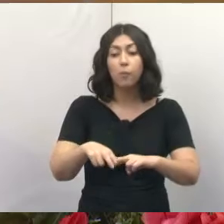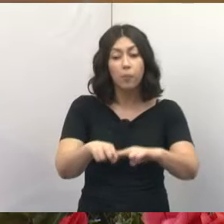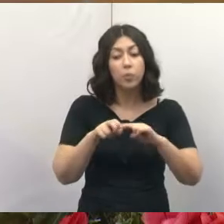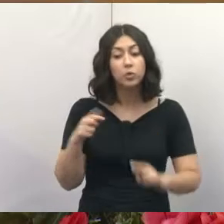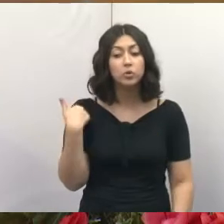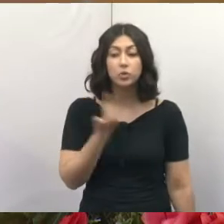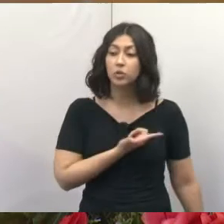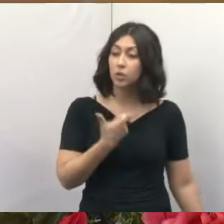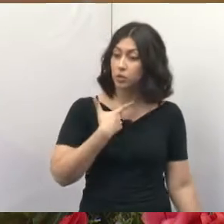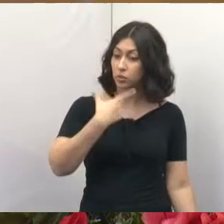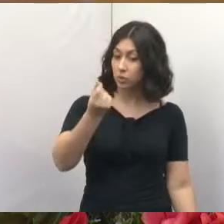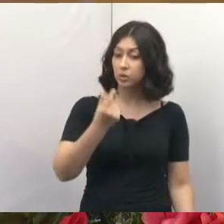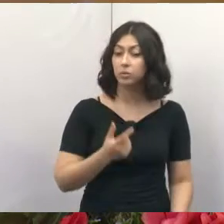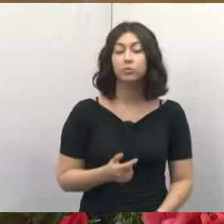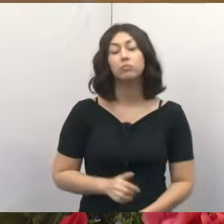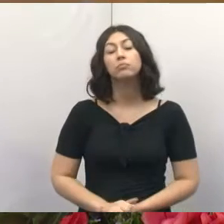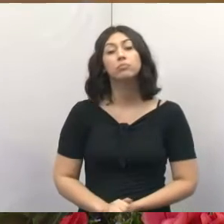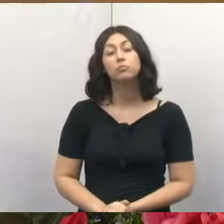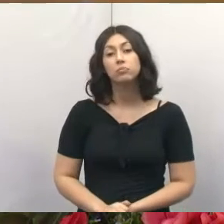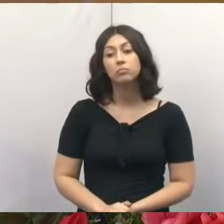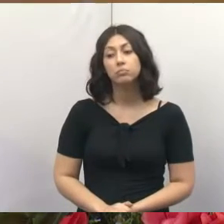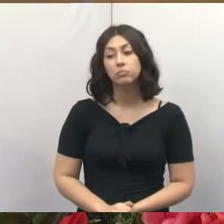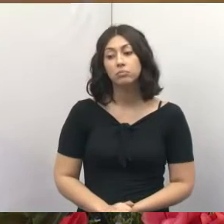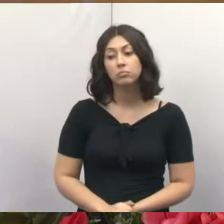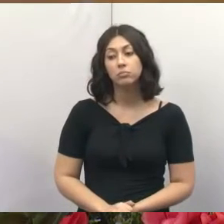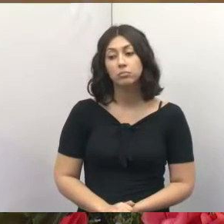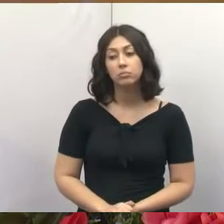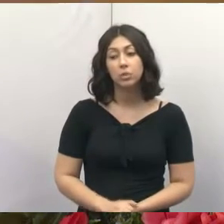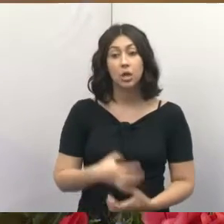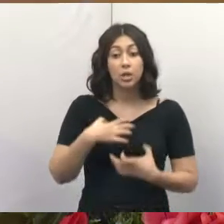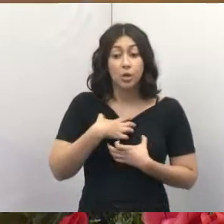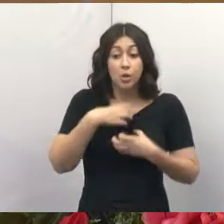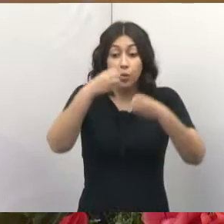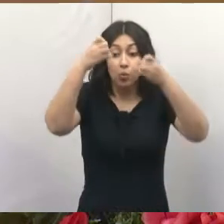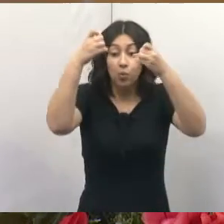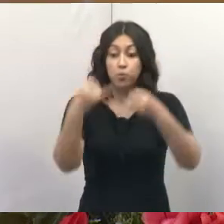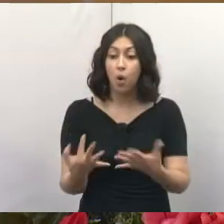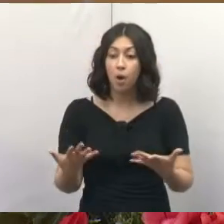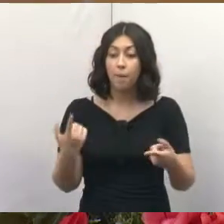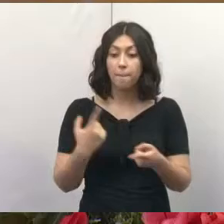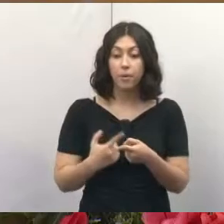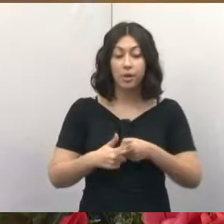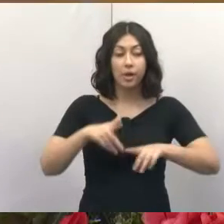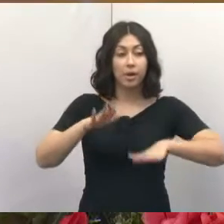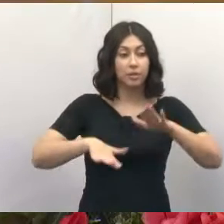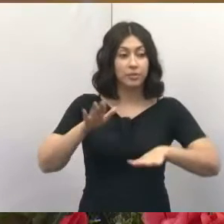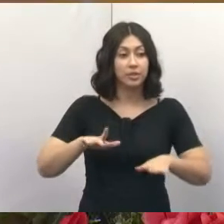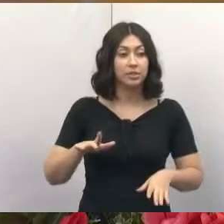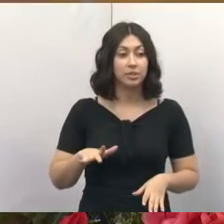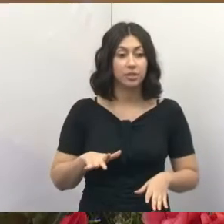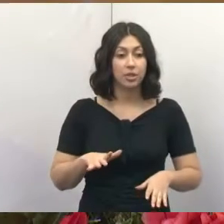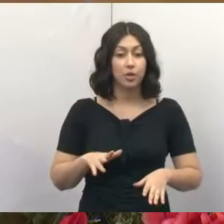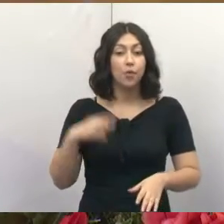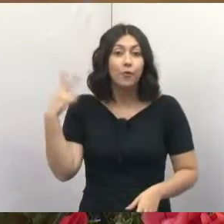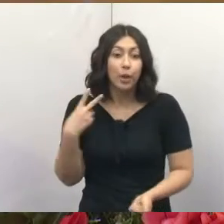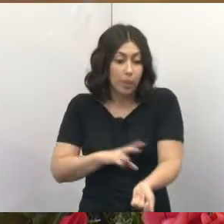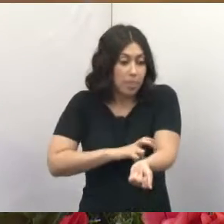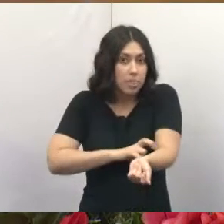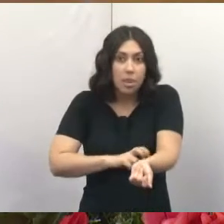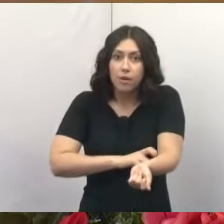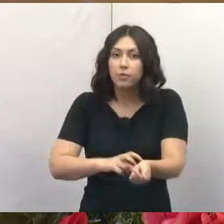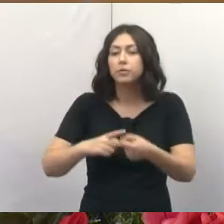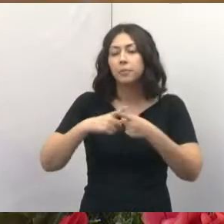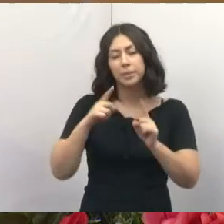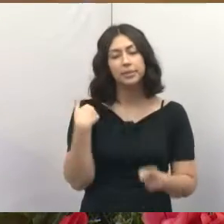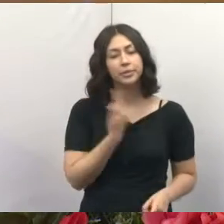nós fomos eleitos. Então fica aqui, né, é um desabafo que a gente tem que fazer, porque muitas vezes os vereadores se exaltam aí na hora de falar, mas a